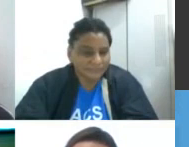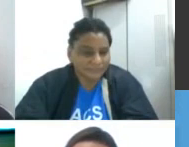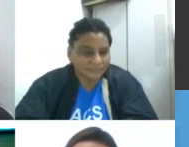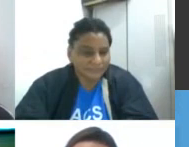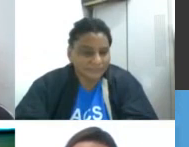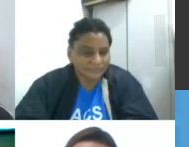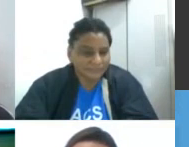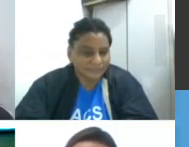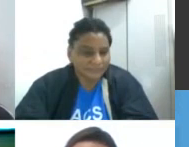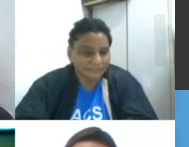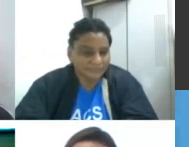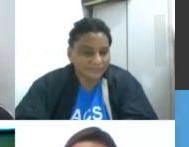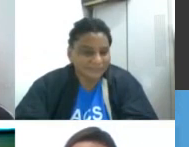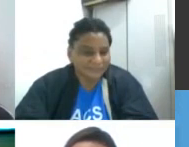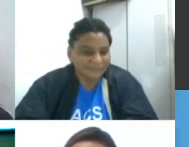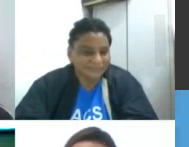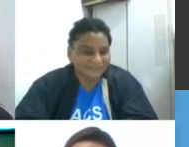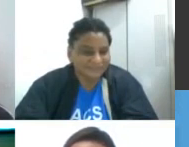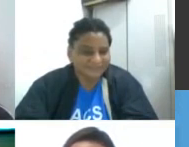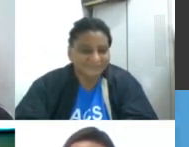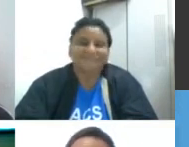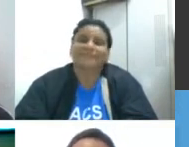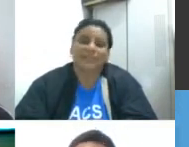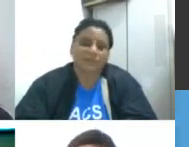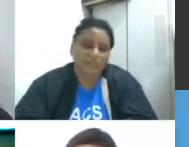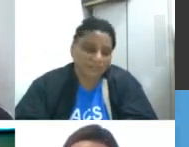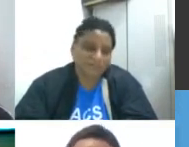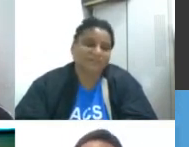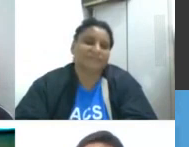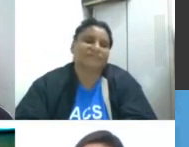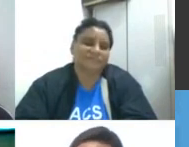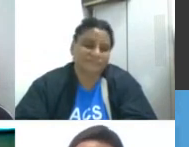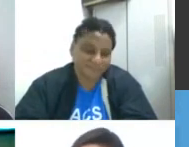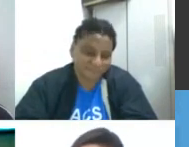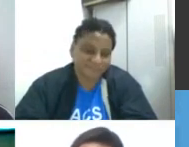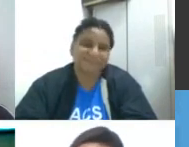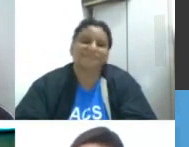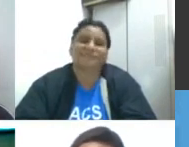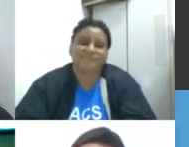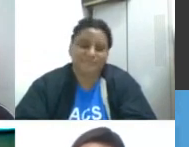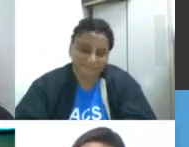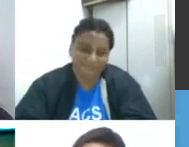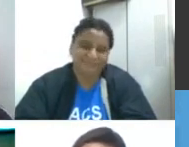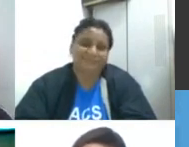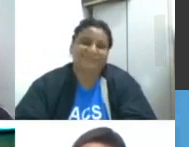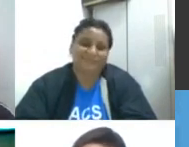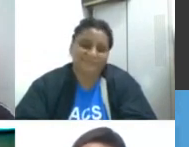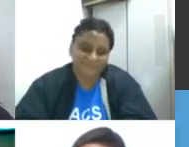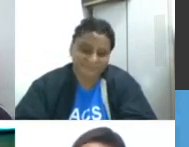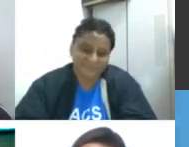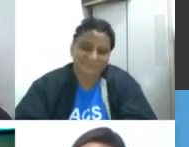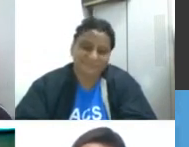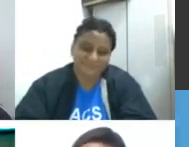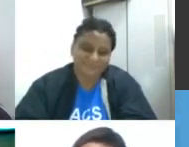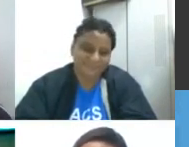ele a não abandonar o tratamento acolhimento não é isso Carol a estratégia e eu acho que é personalizada eu